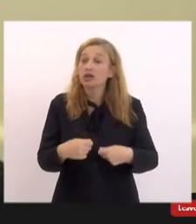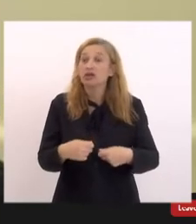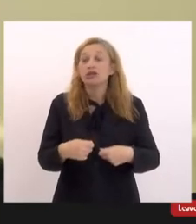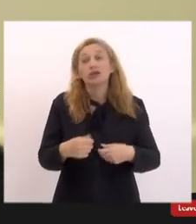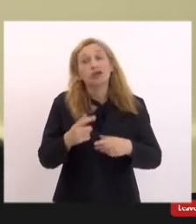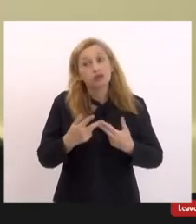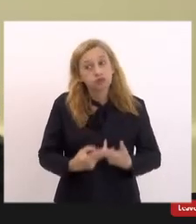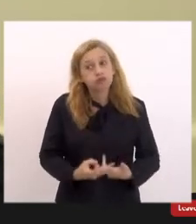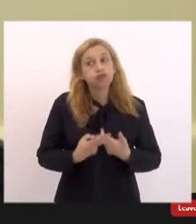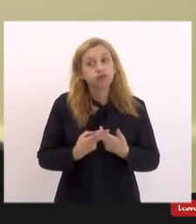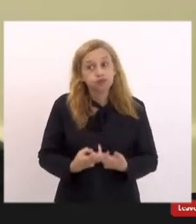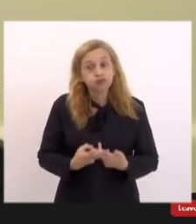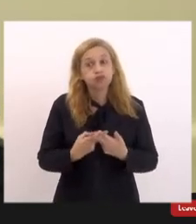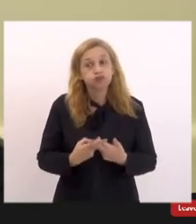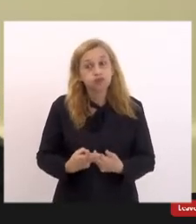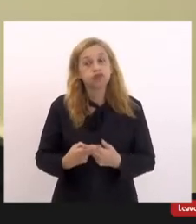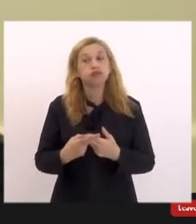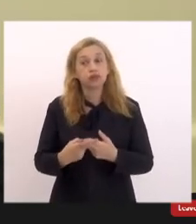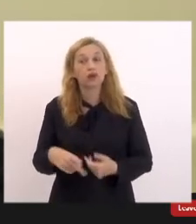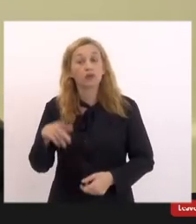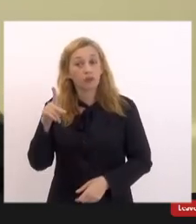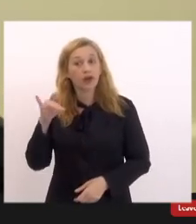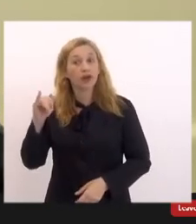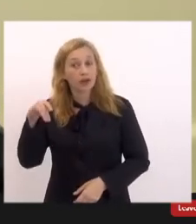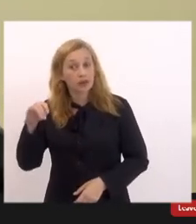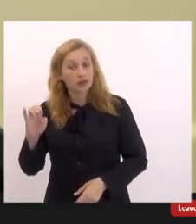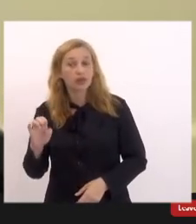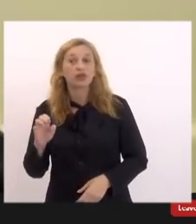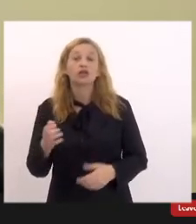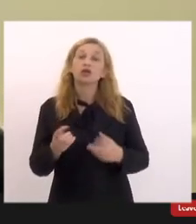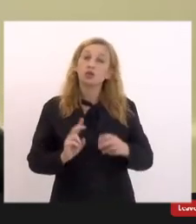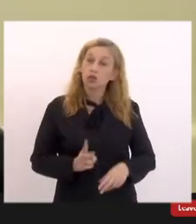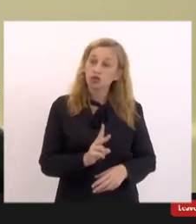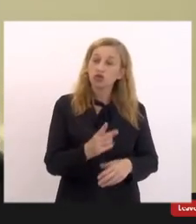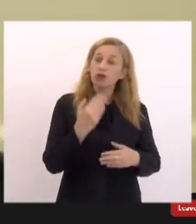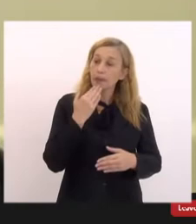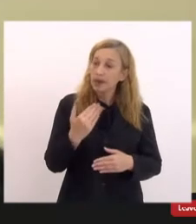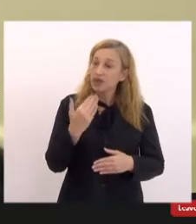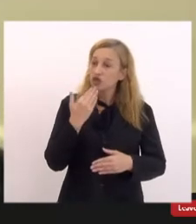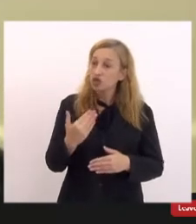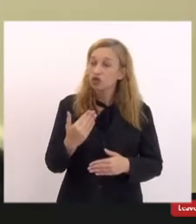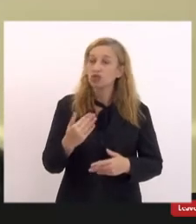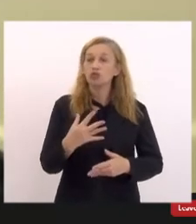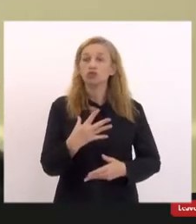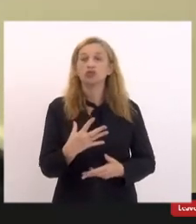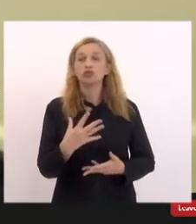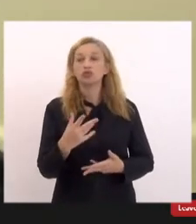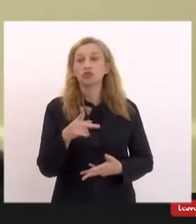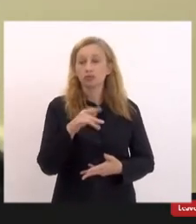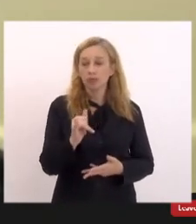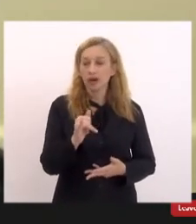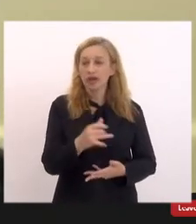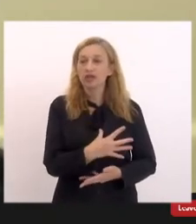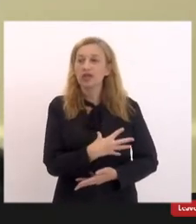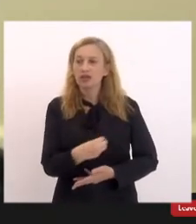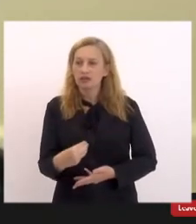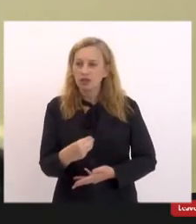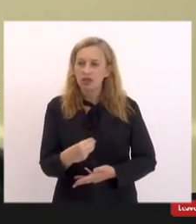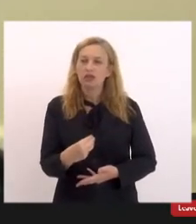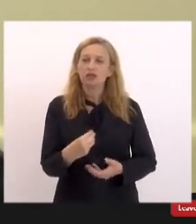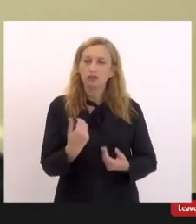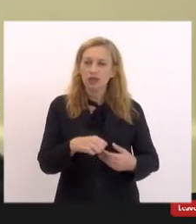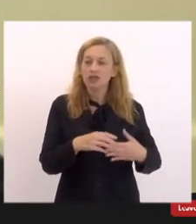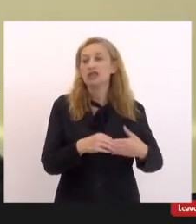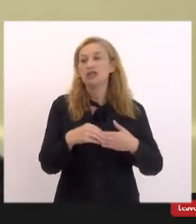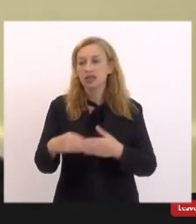de paciência com os pais, né, mas e continuar conclamando que os pais levem seus filhos, né, de 5 a 11 anos para